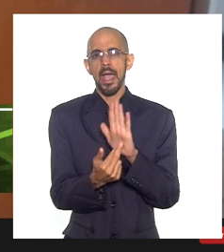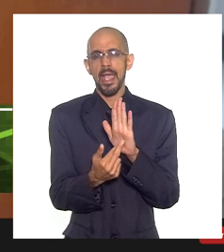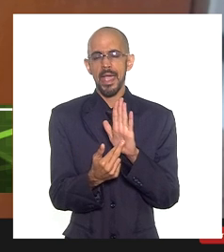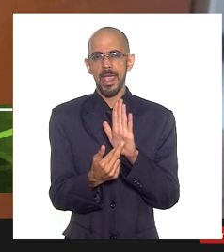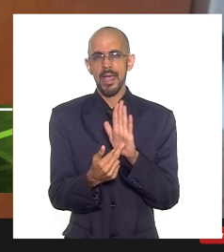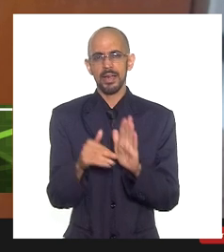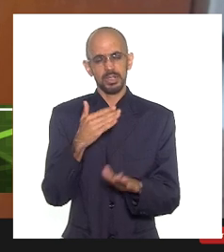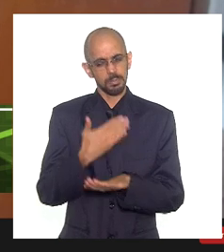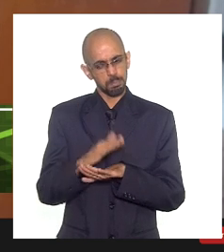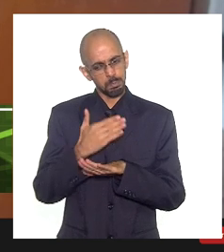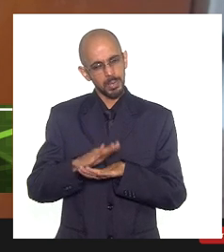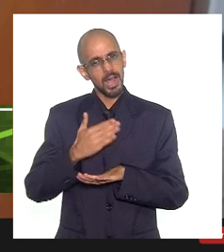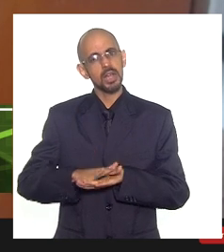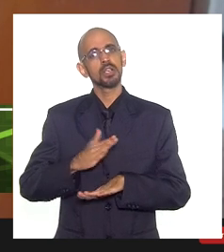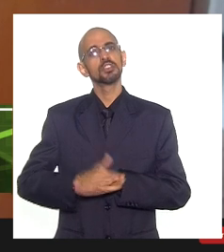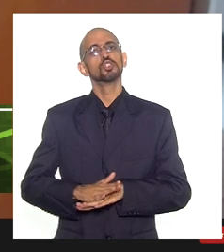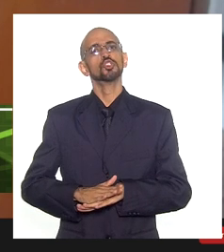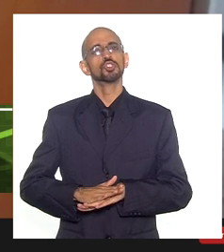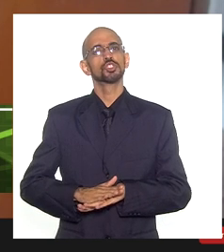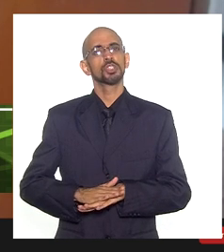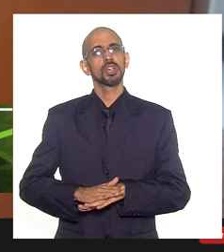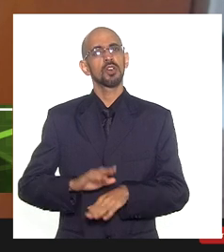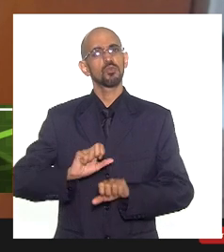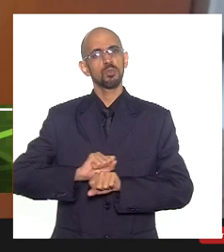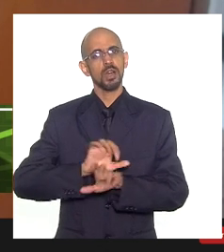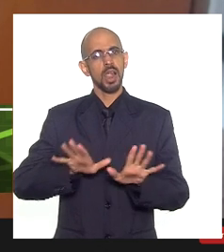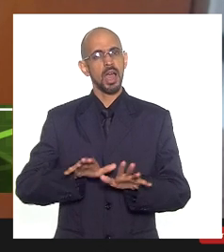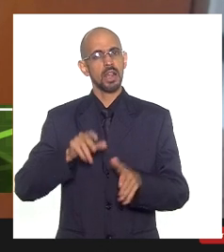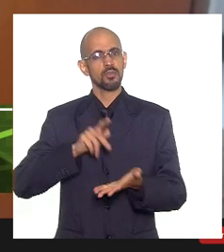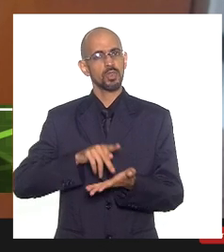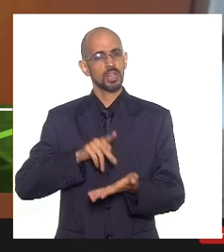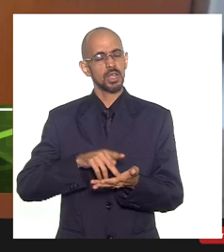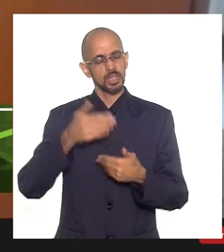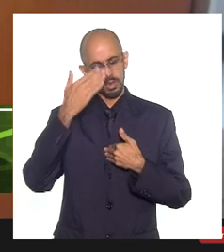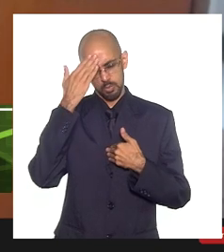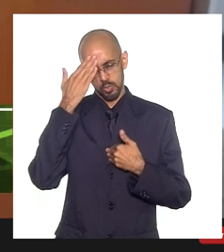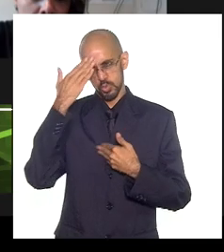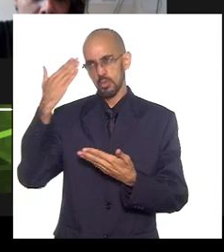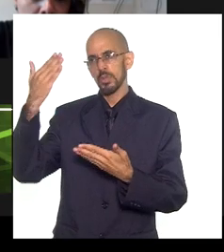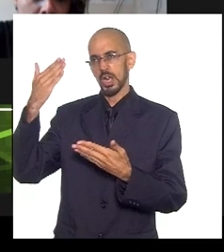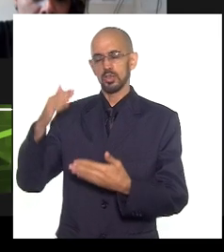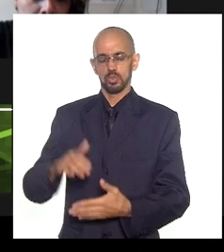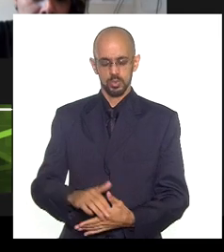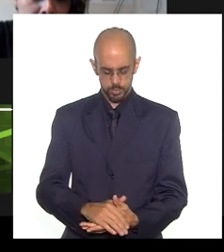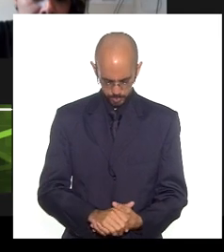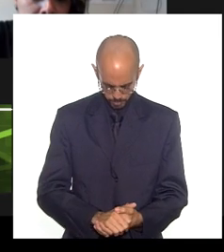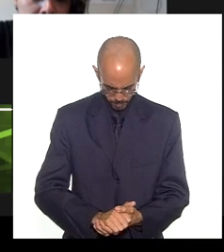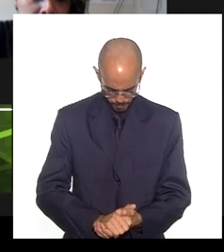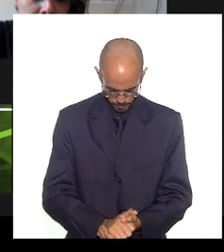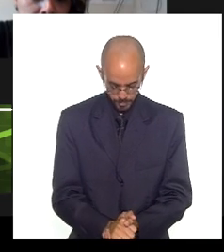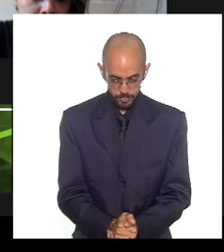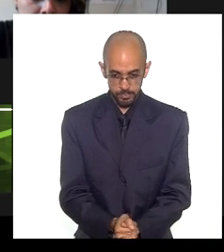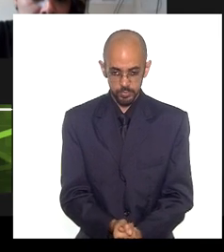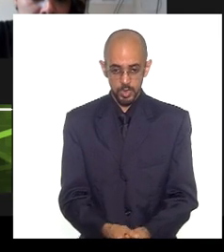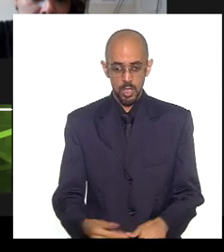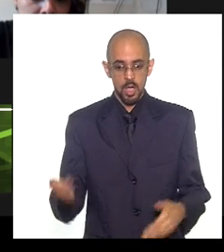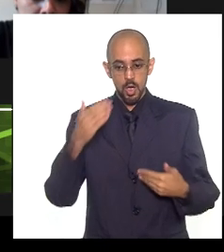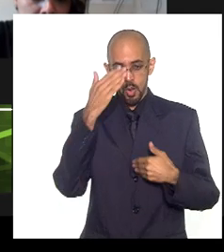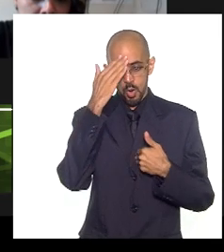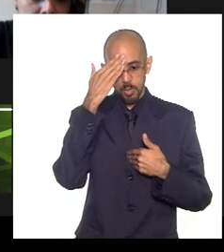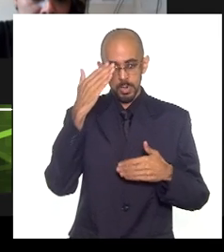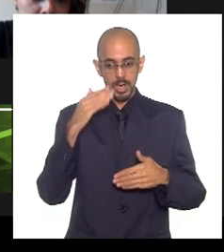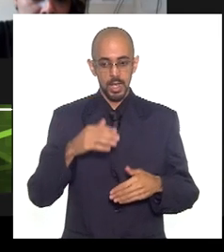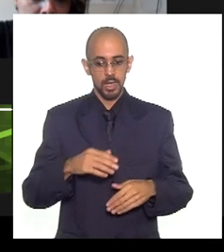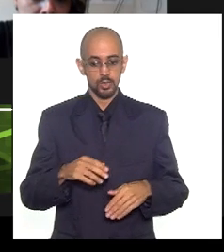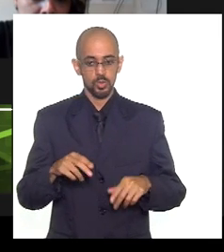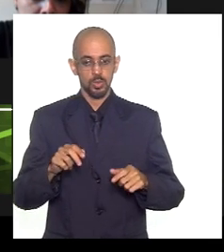universitária e contem com a UERJ nessa briga sempre muito obrigado muito obrigado professor